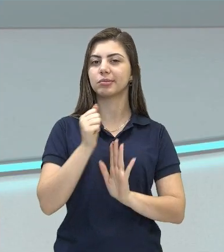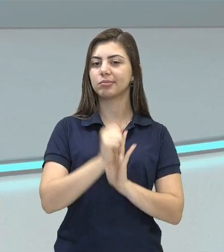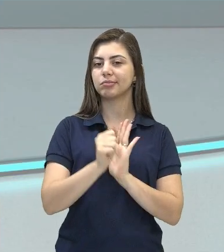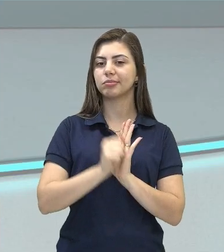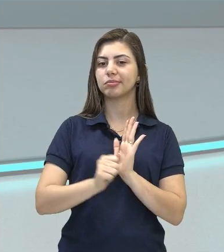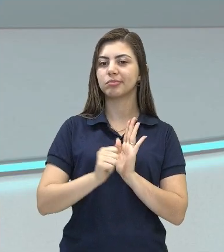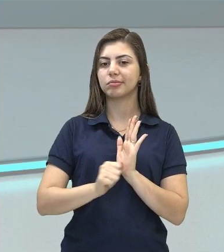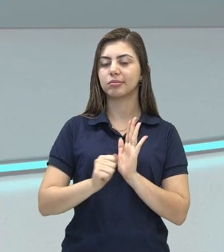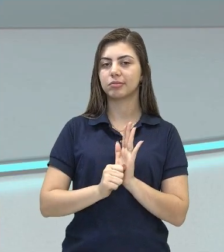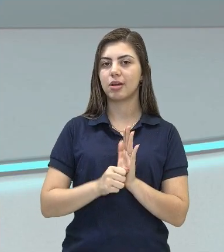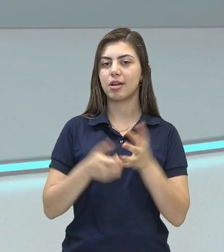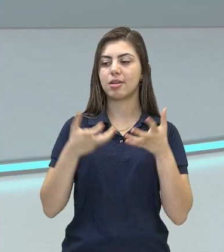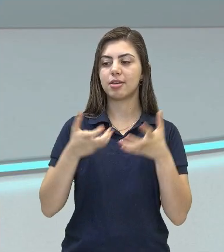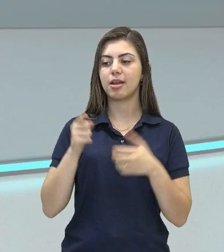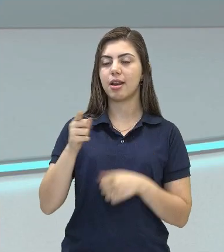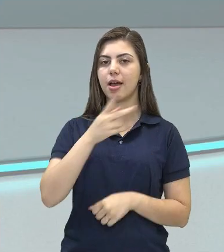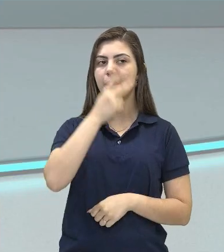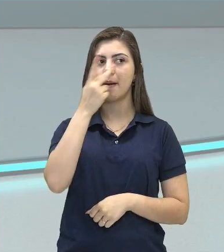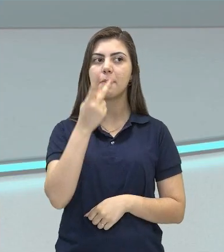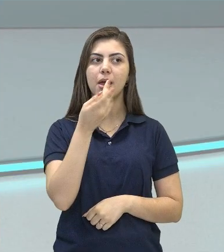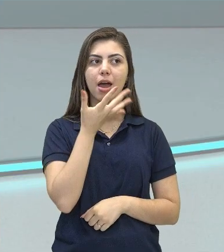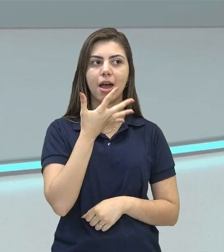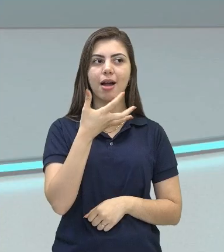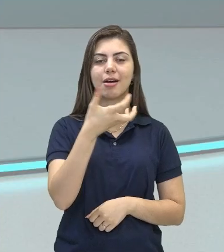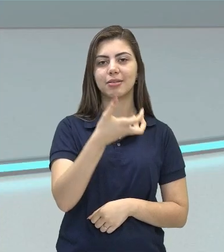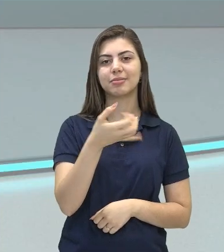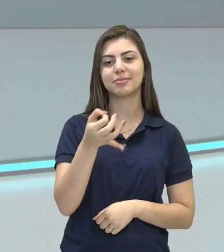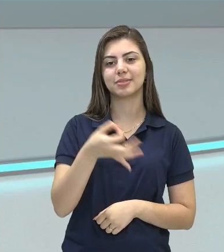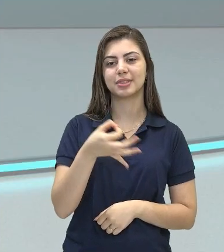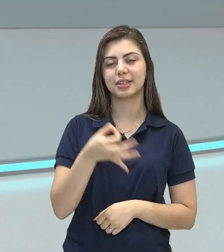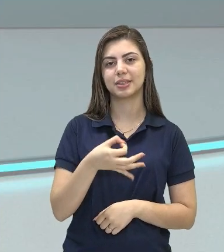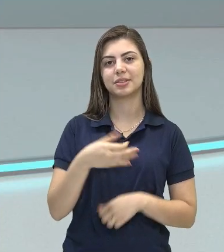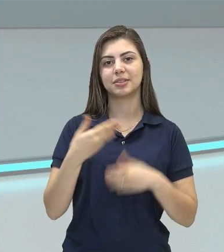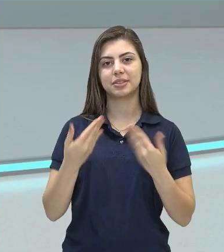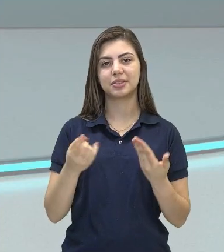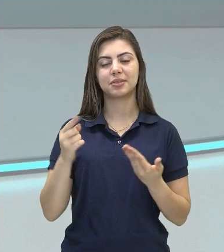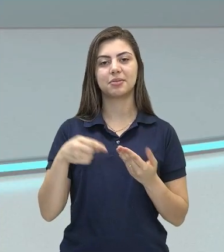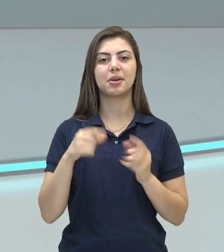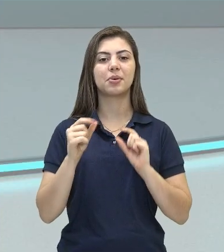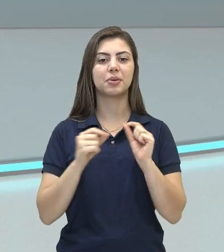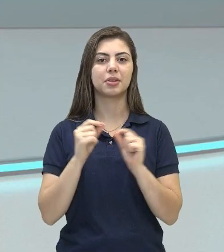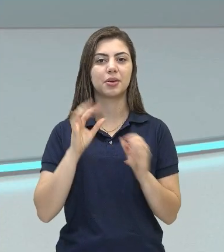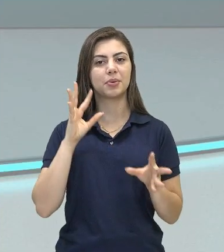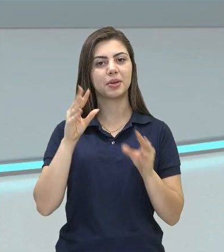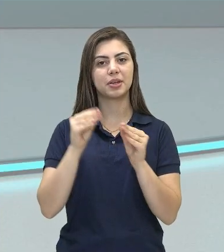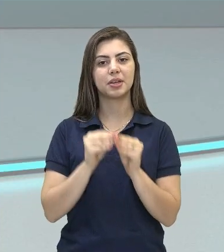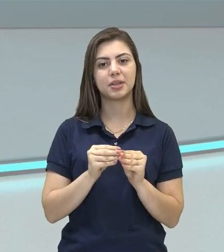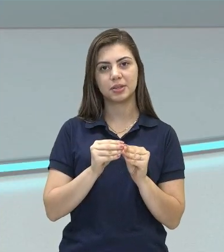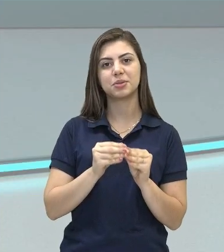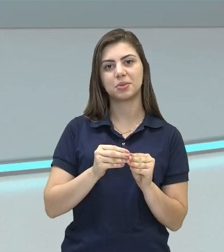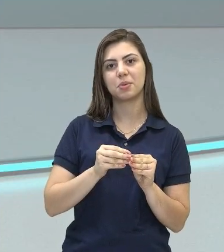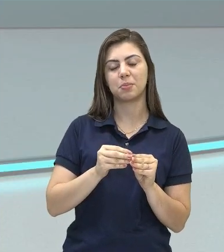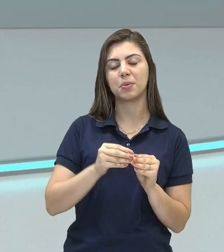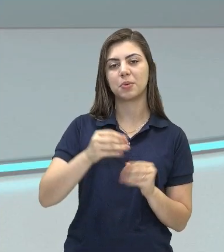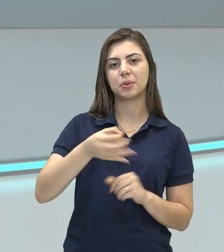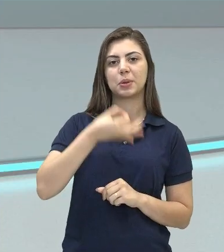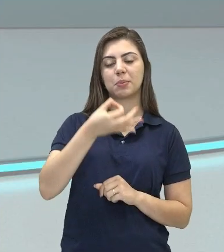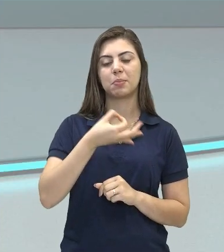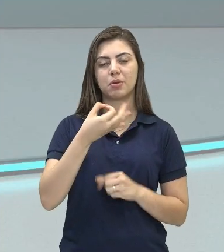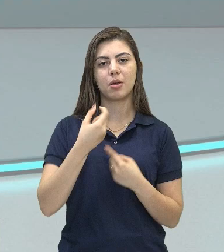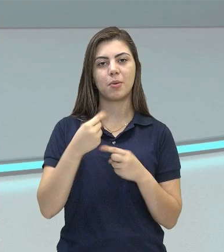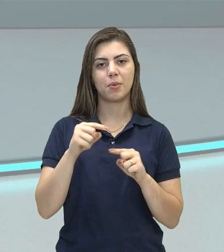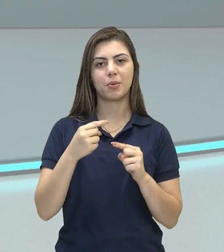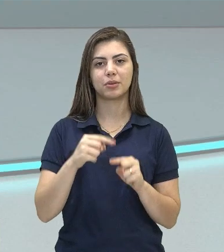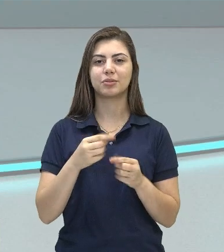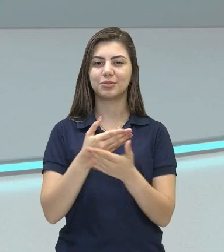de convencimento, na resenha crítica. Vamos focar na resenha crítica. Você certamente